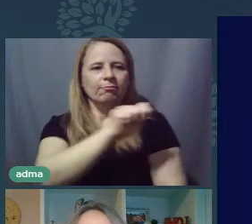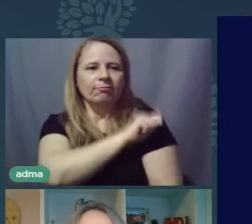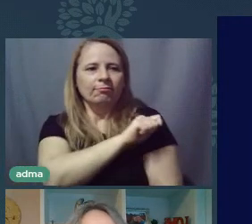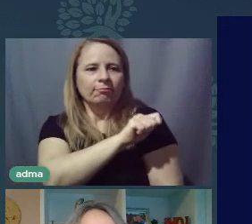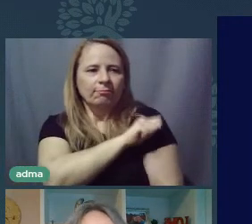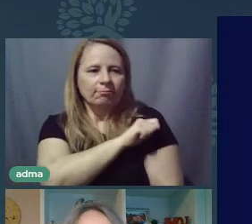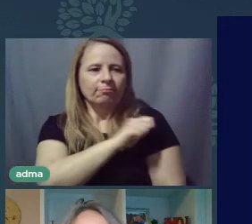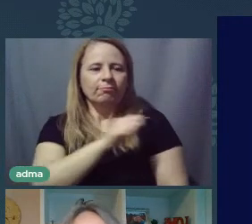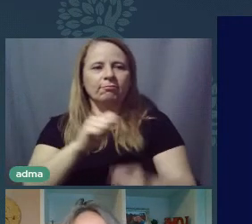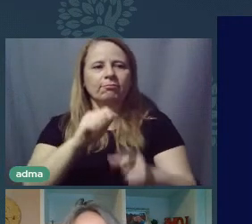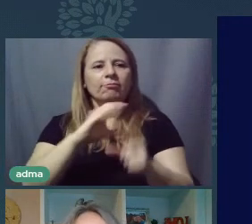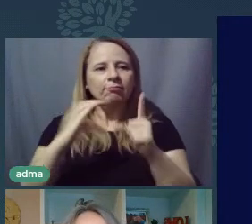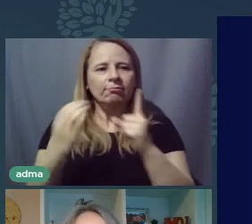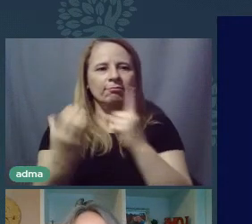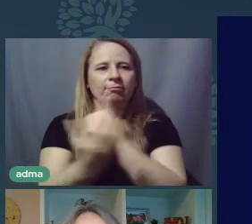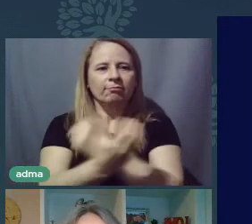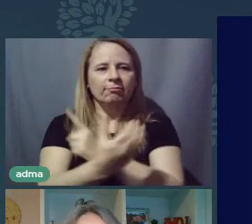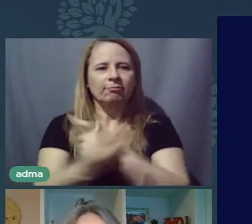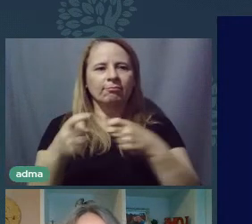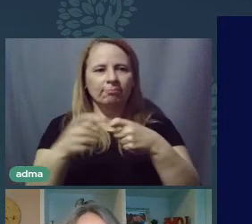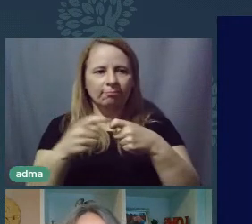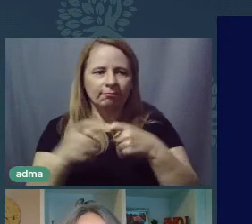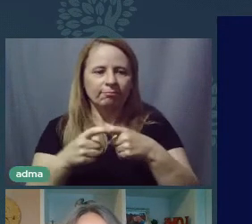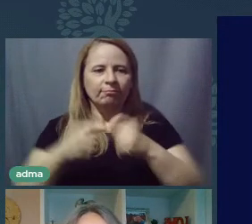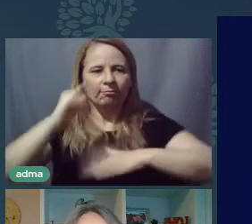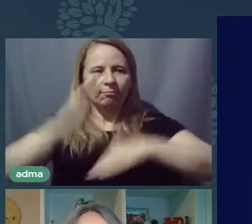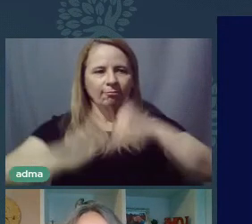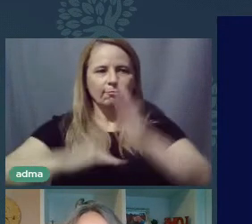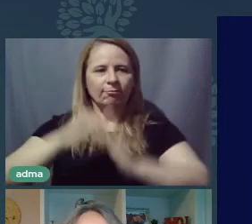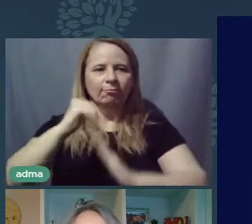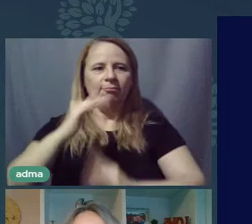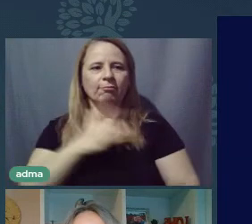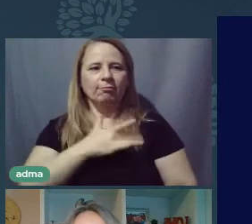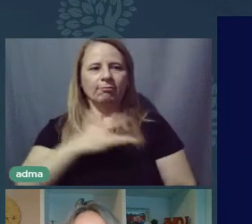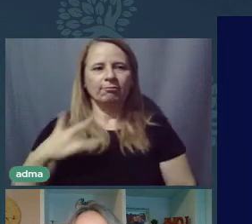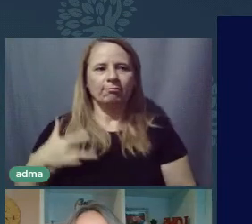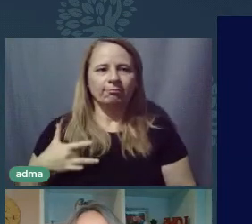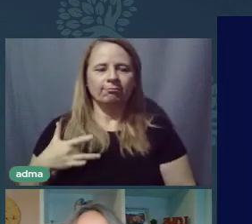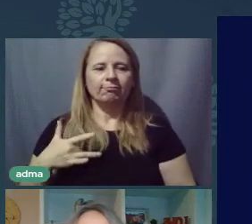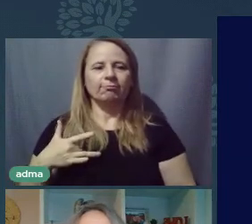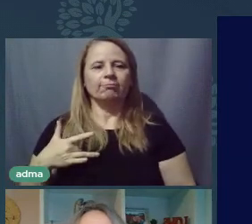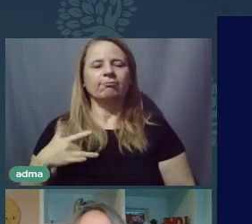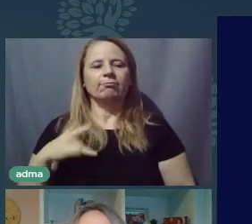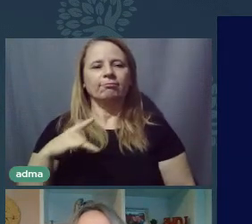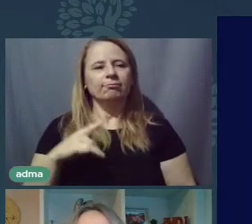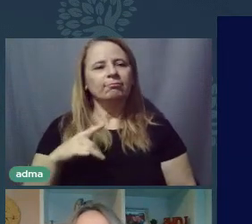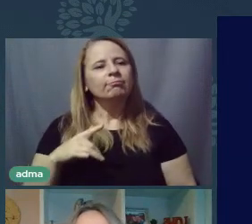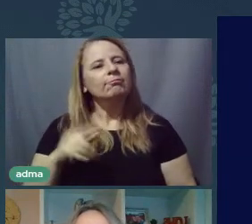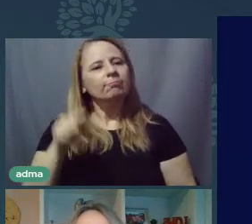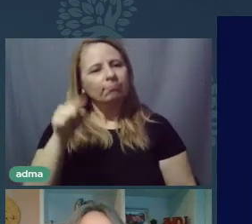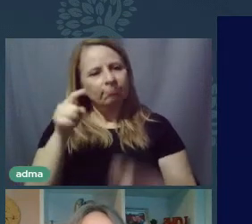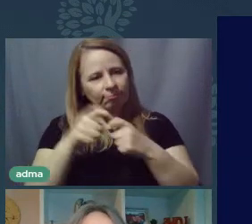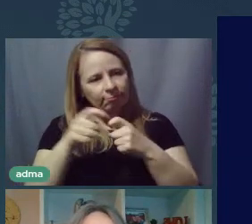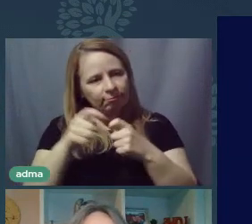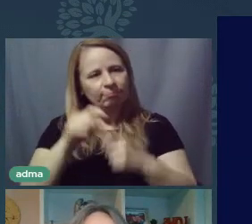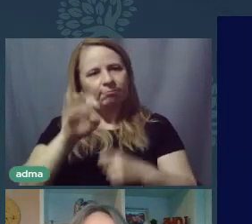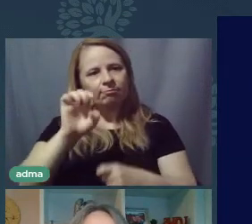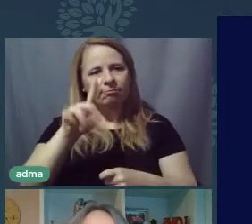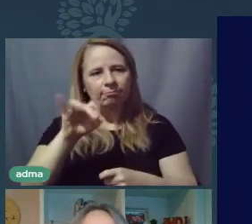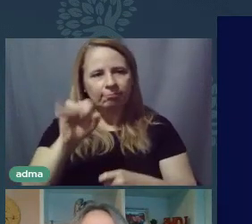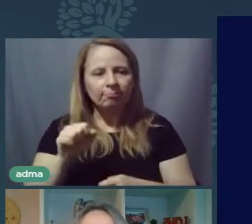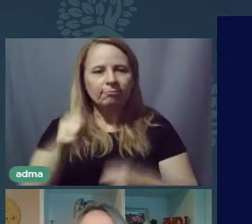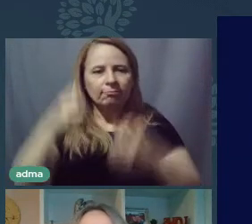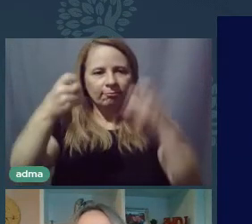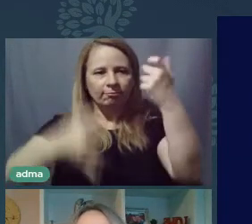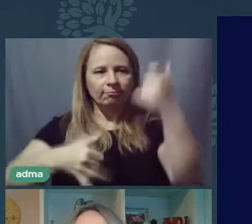os nossos colegas que estão aqui também, profissionais da saúde. A doutora Evelyn vai falar sobre a fisioterapia e a asma, né,